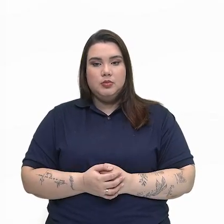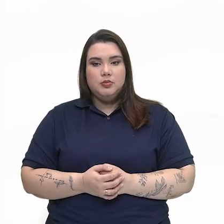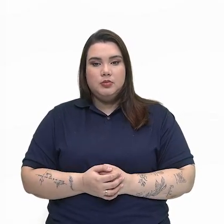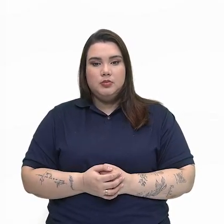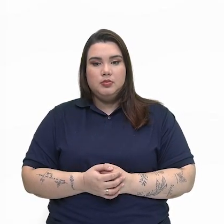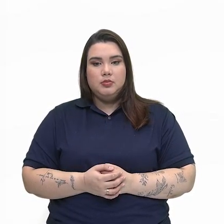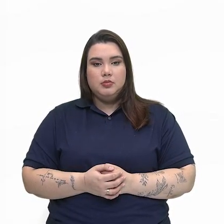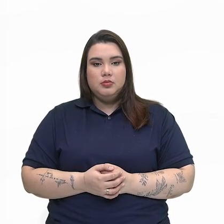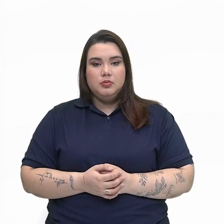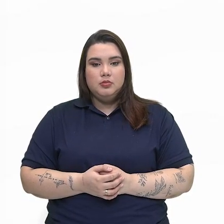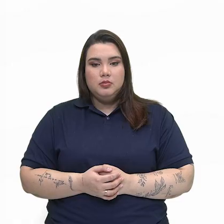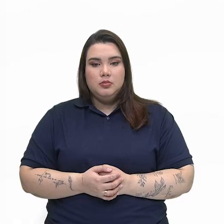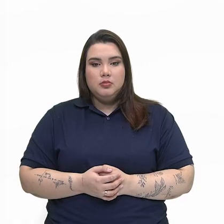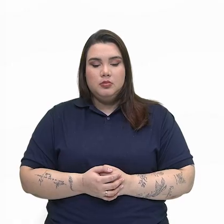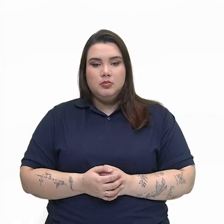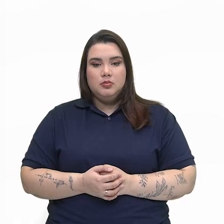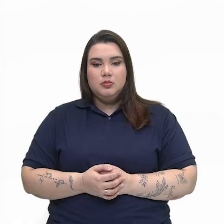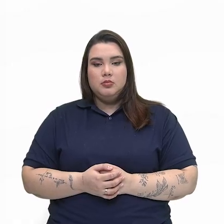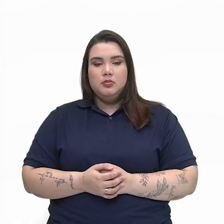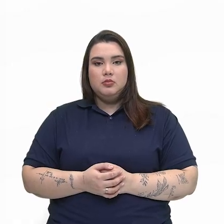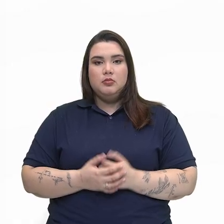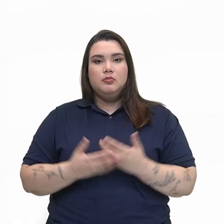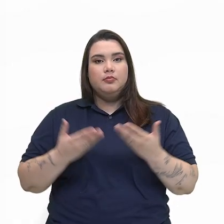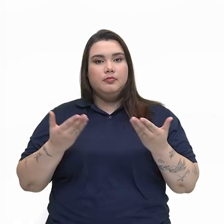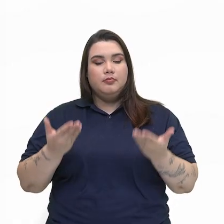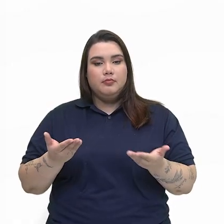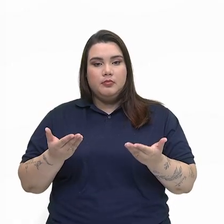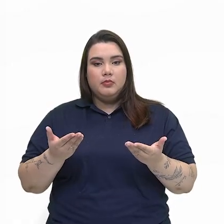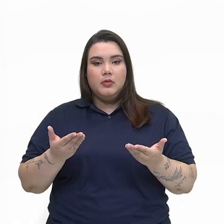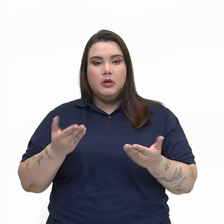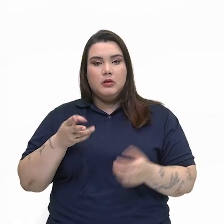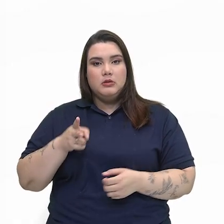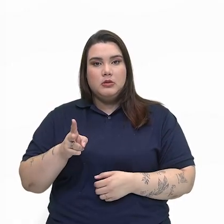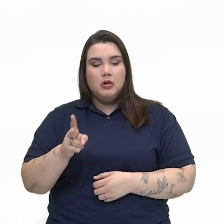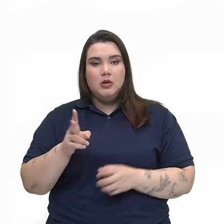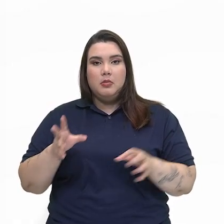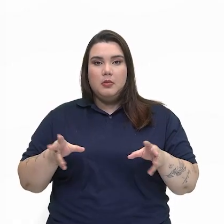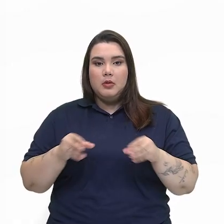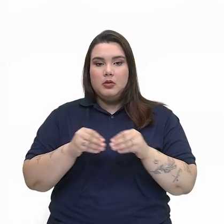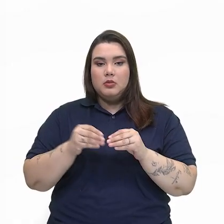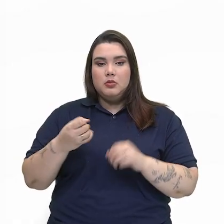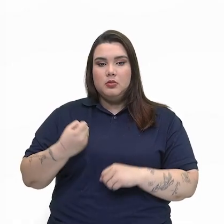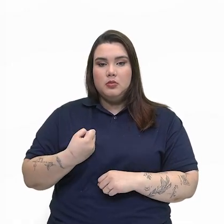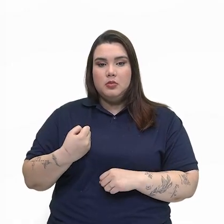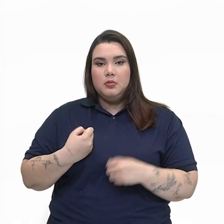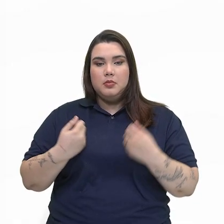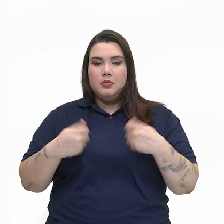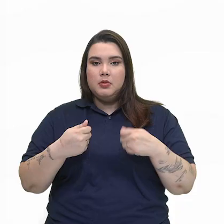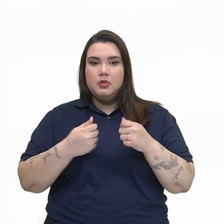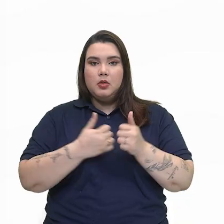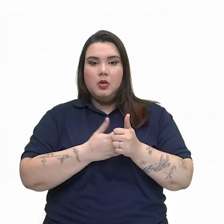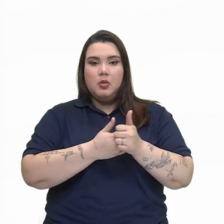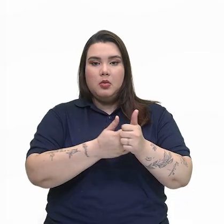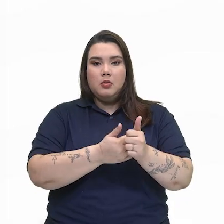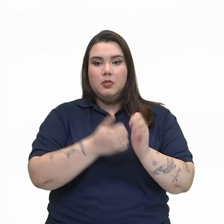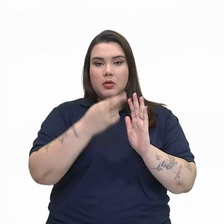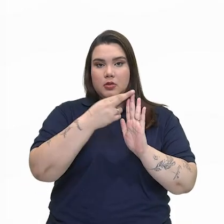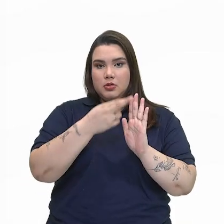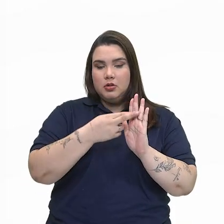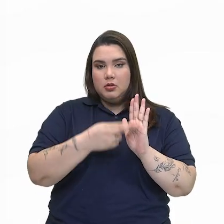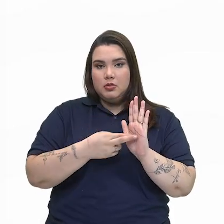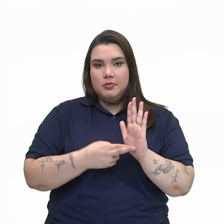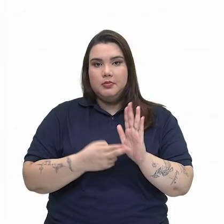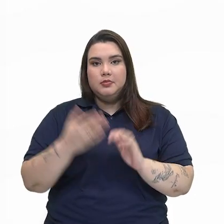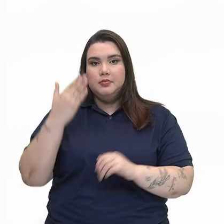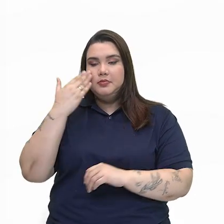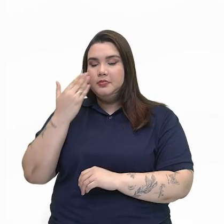você observa aqui que sempre para arredondar um número, eu devo identificar qual